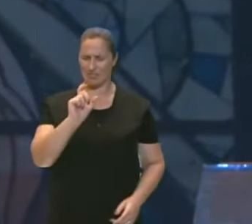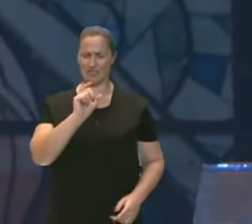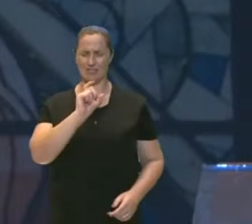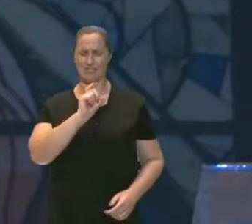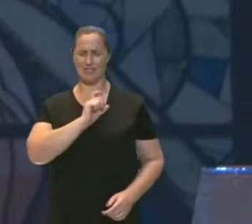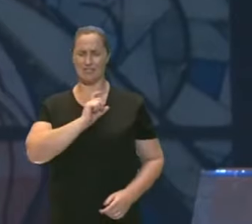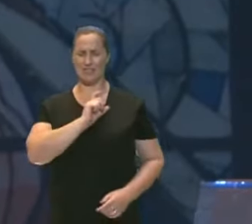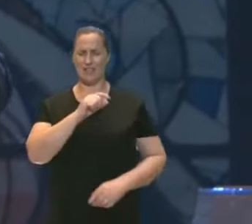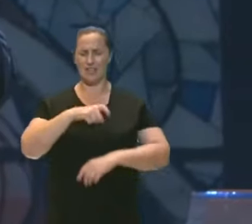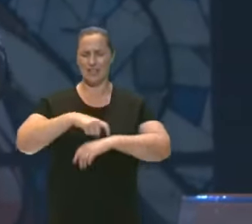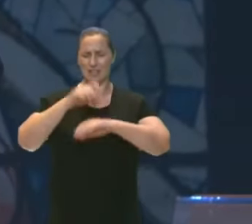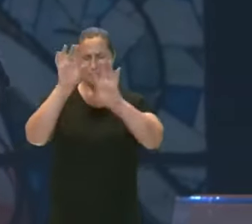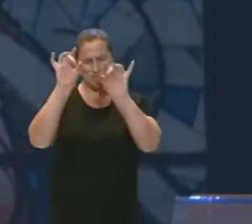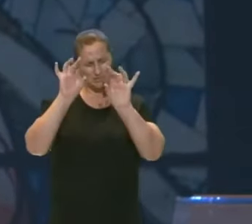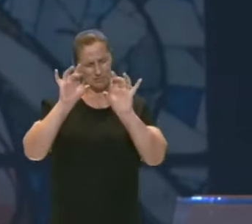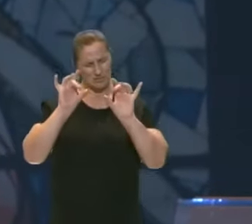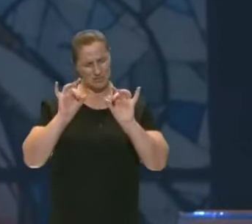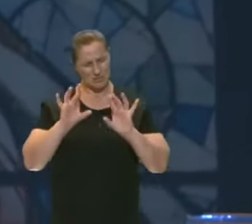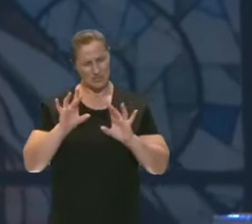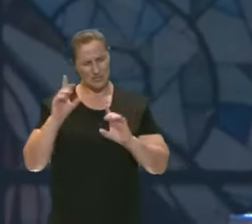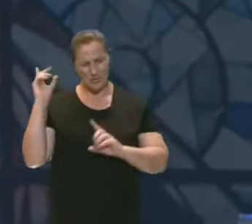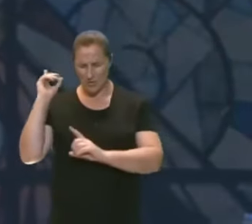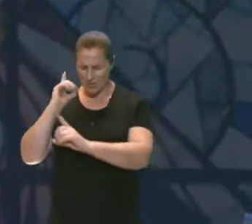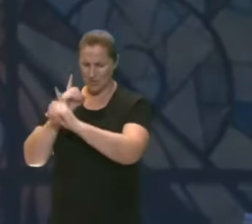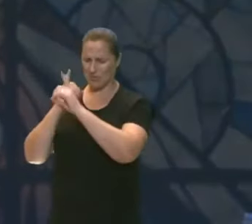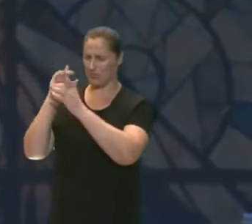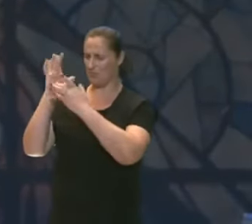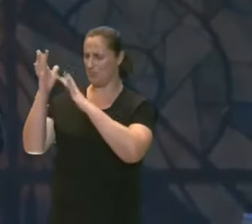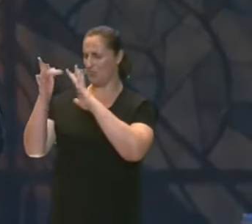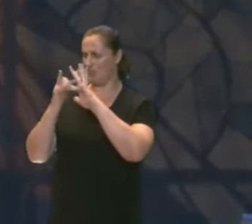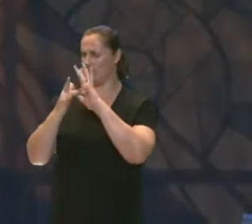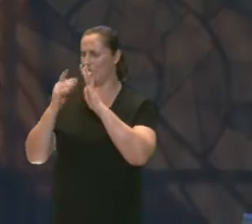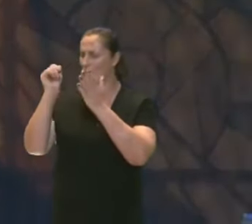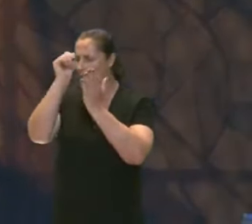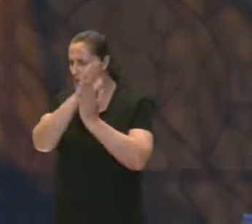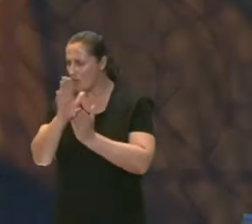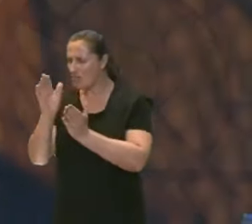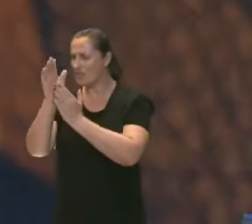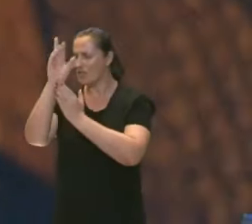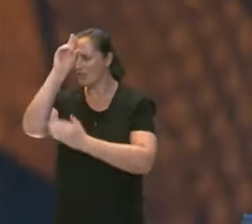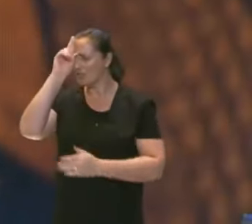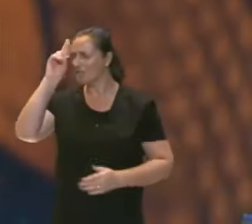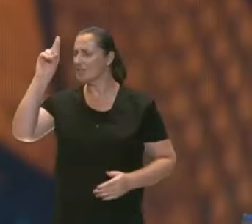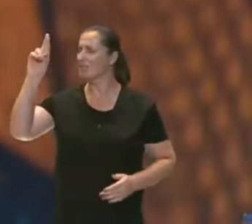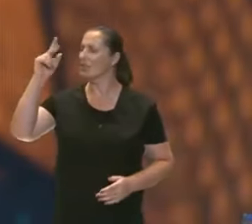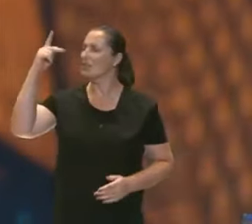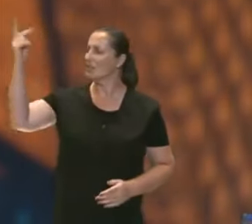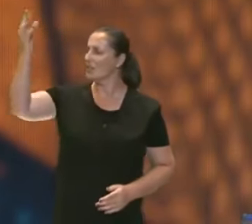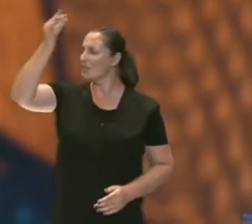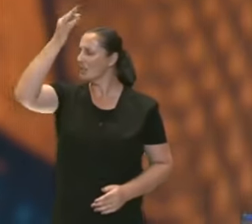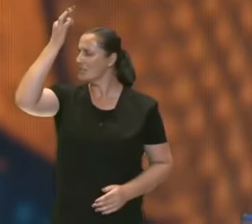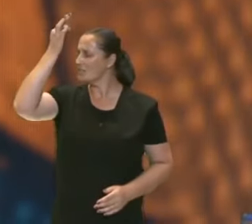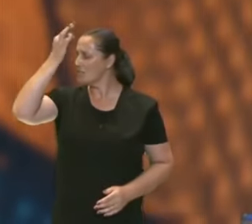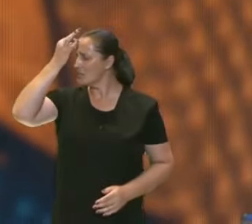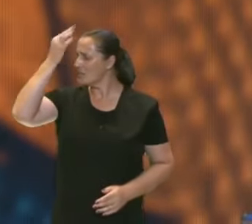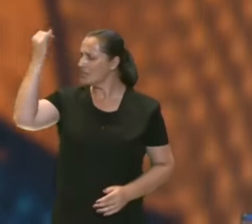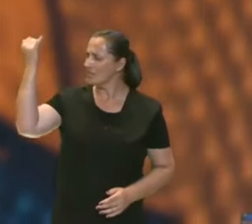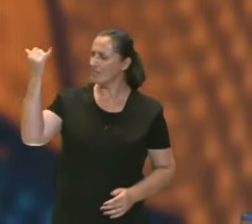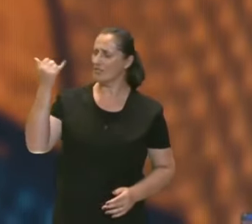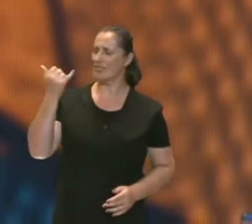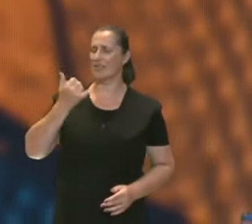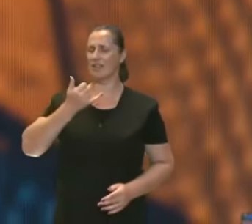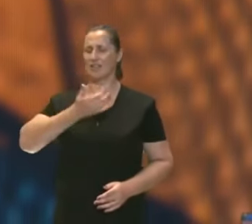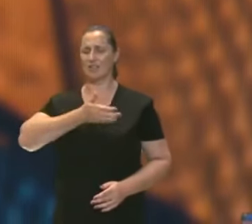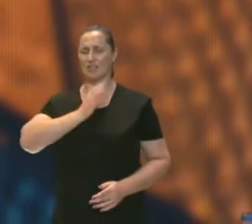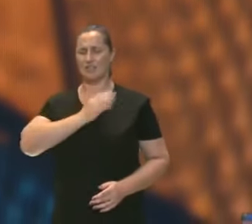tempo tão precioso de encontro contigo. Louvado seja o Senhor, porque teu Espírito fala ao nosso